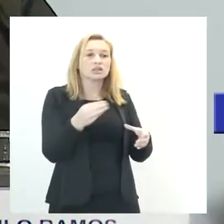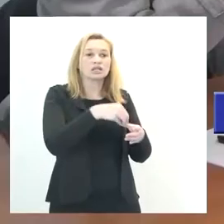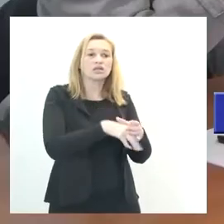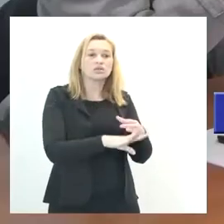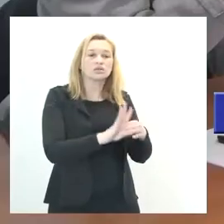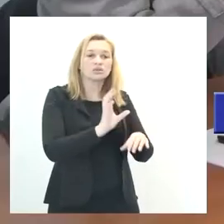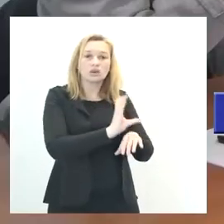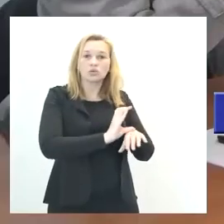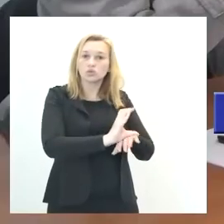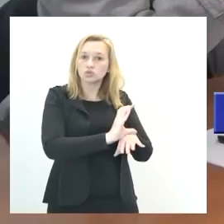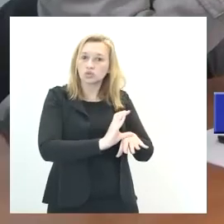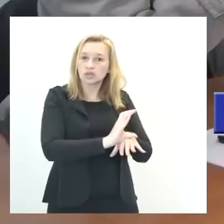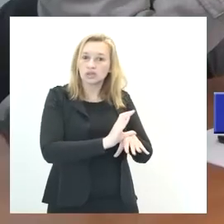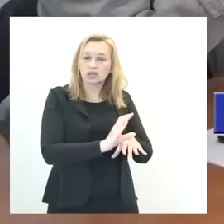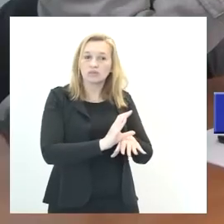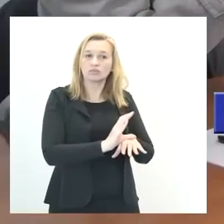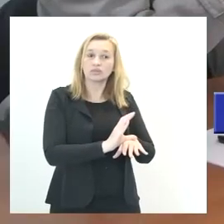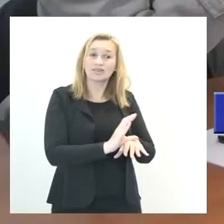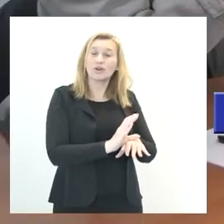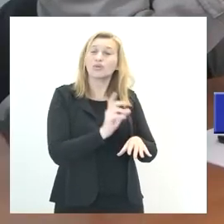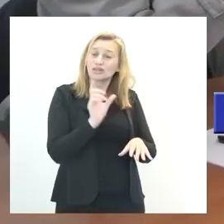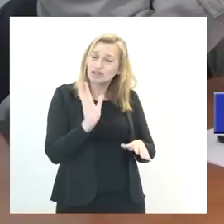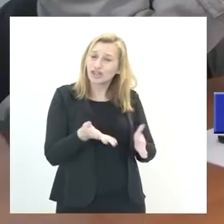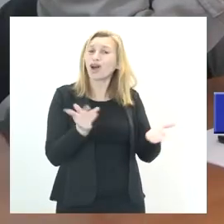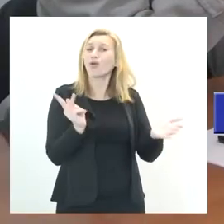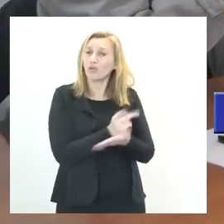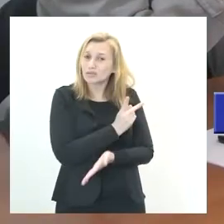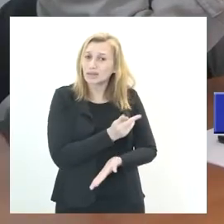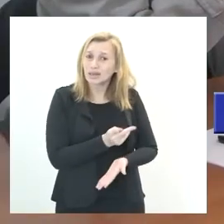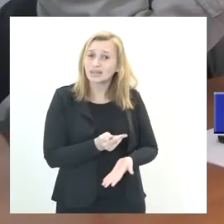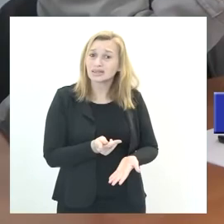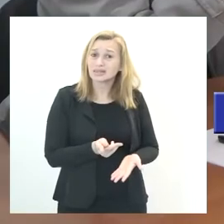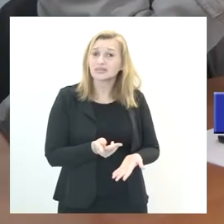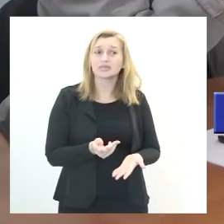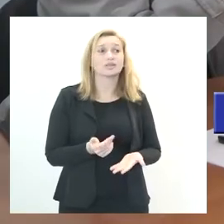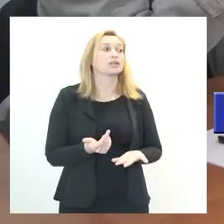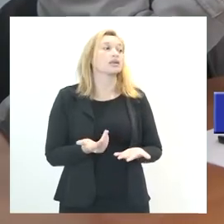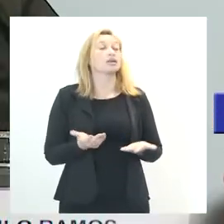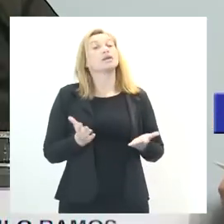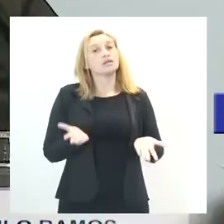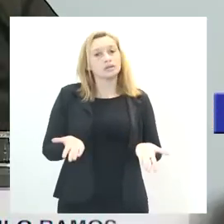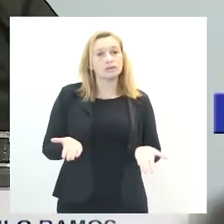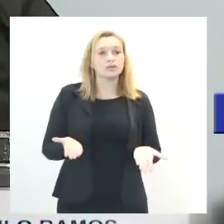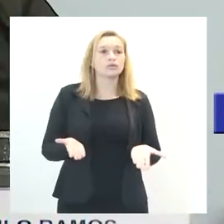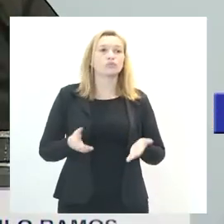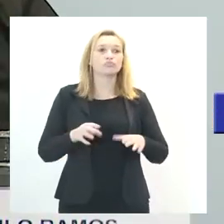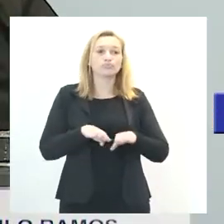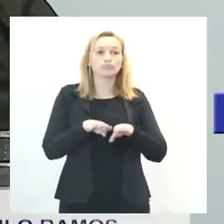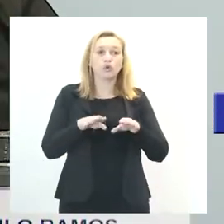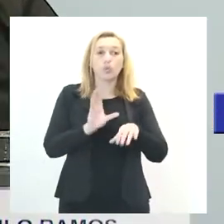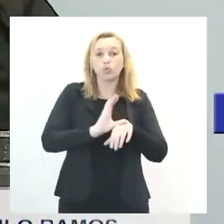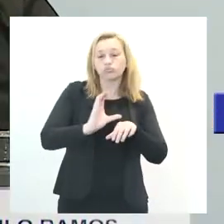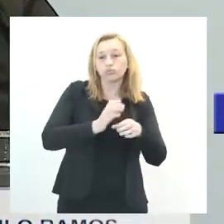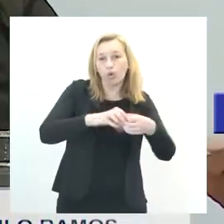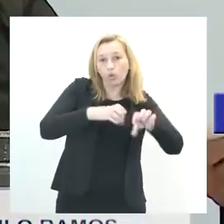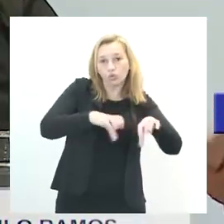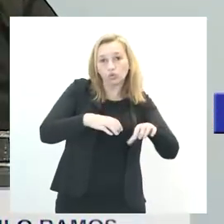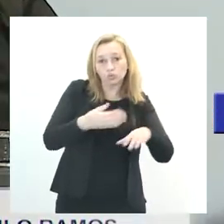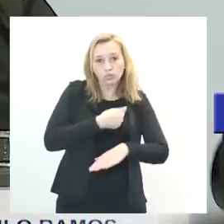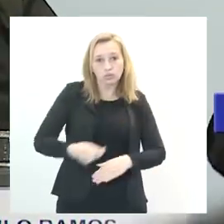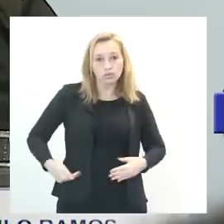aquilo que já acontece pô mas é preciso constitucionalizar E aí vem a questão no concurso público